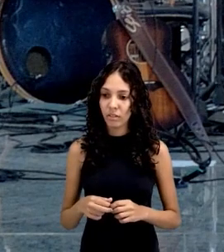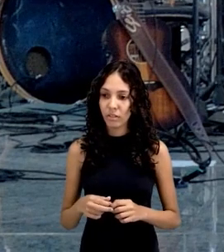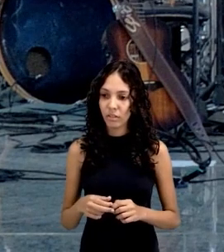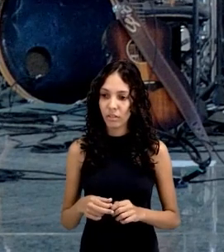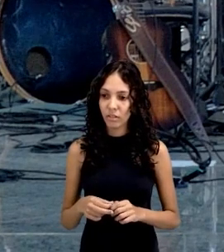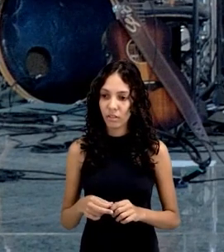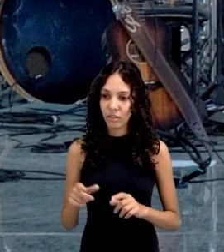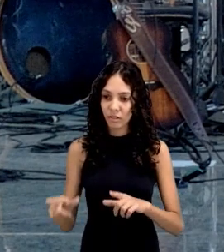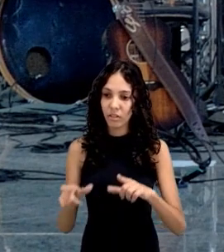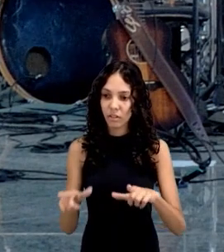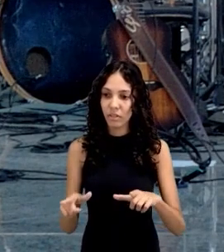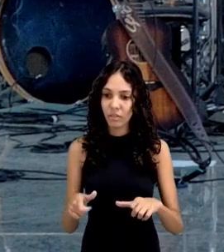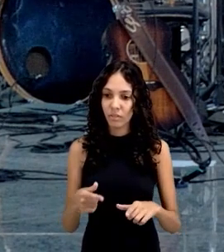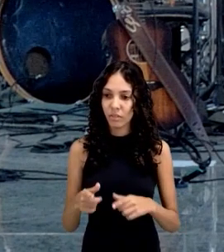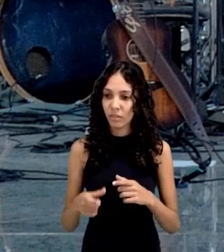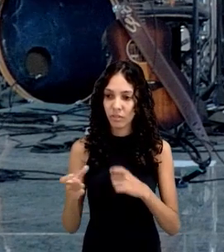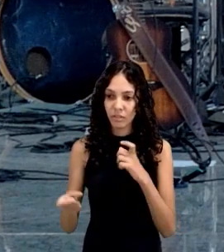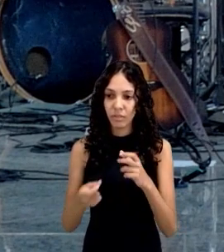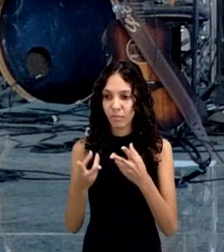está errada.